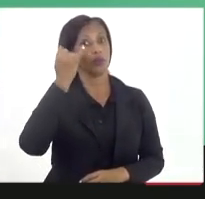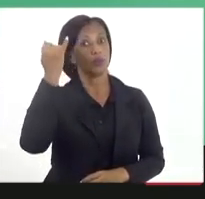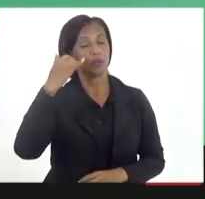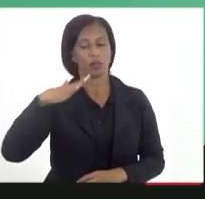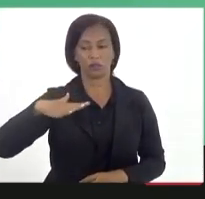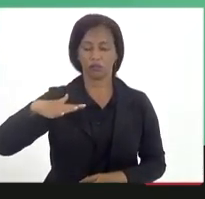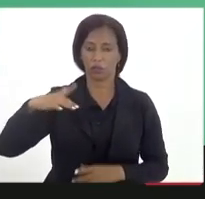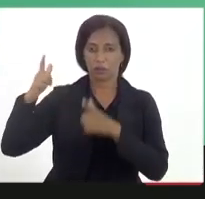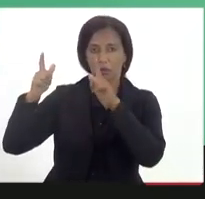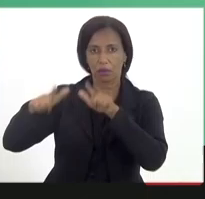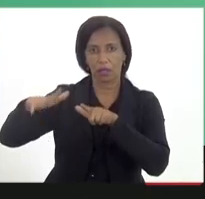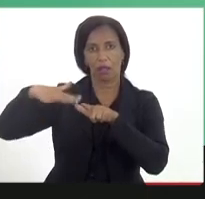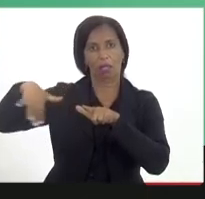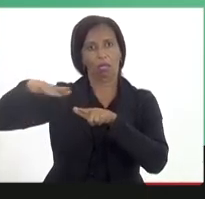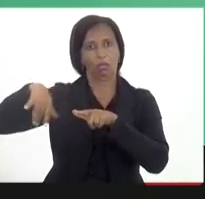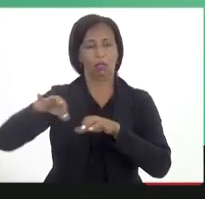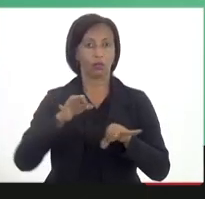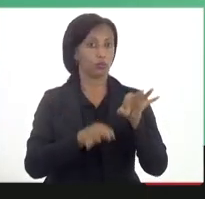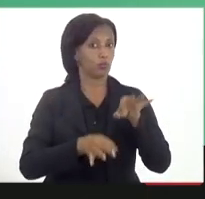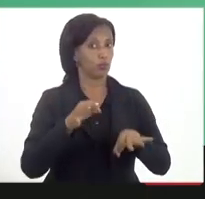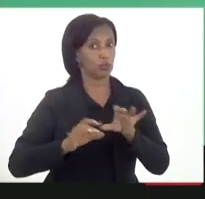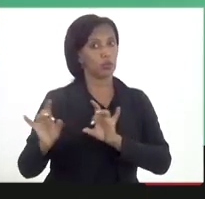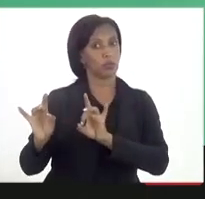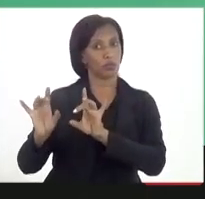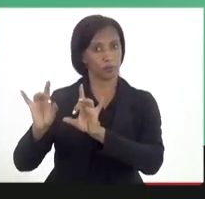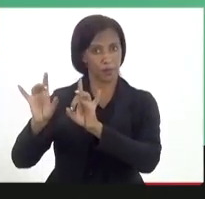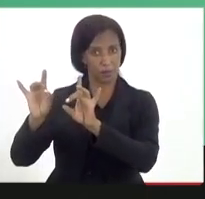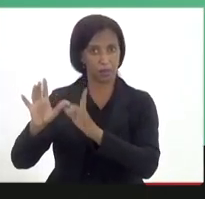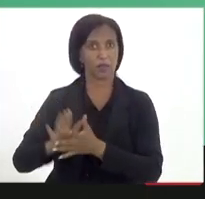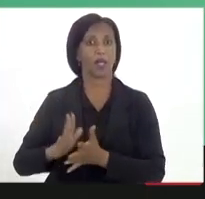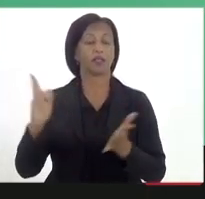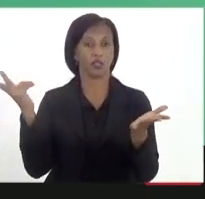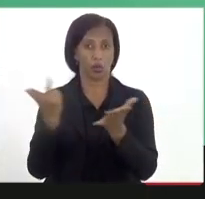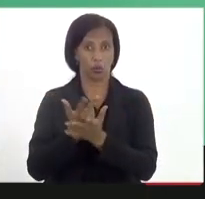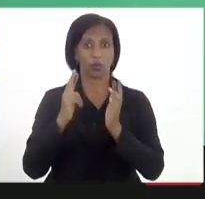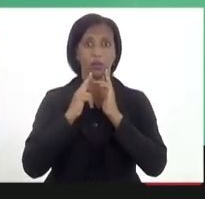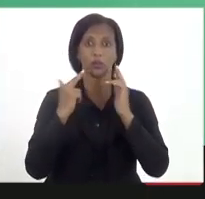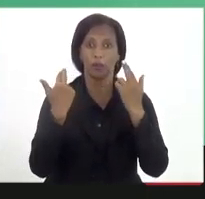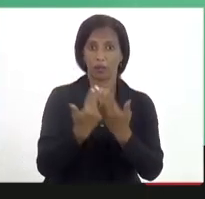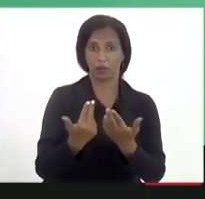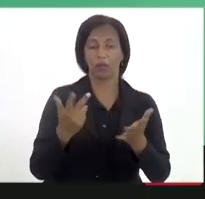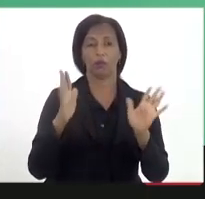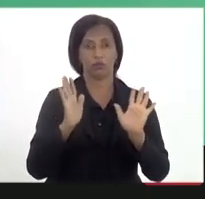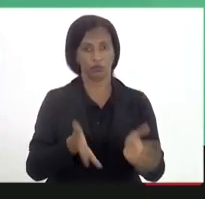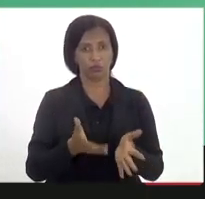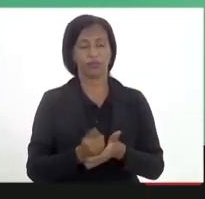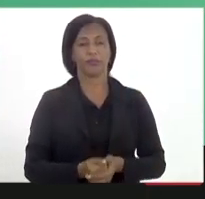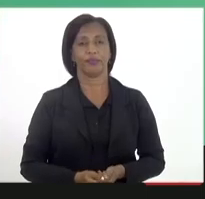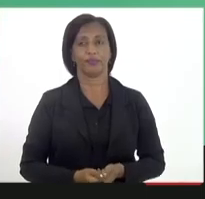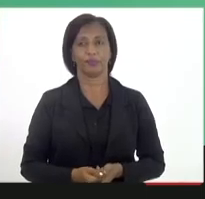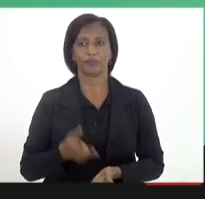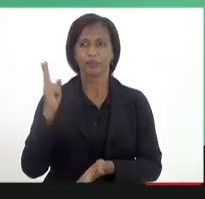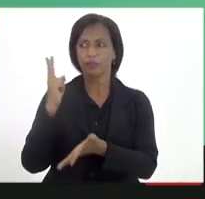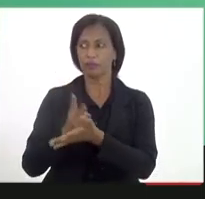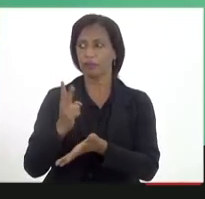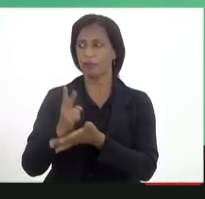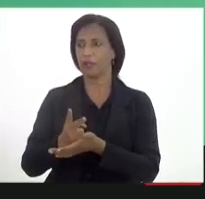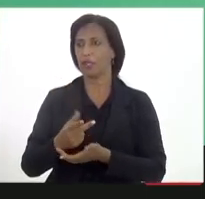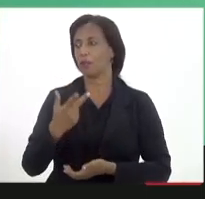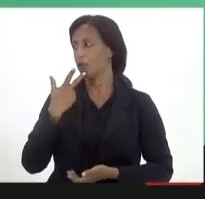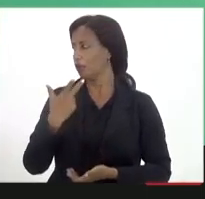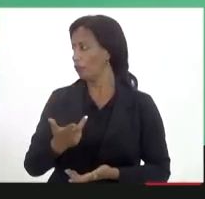área questão da Oi gente especializada esse já foi levantar deu ruim eventos nossos é isso sempre foi